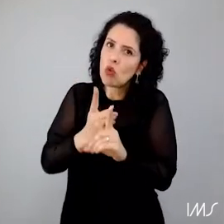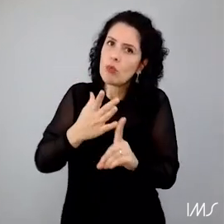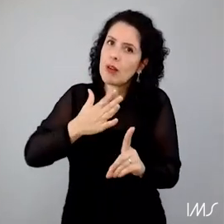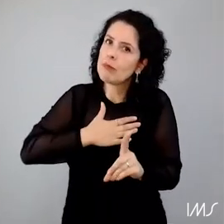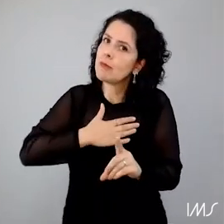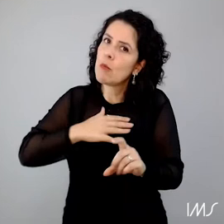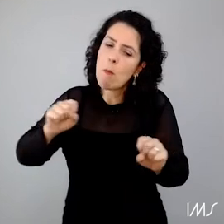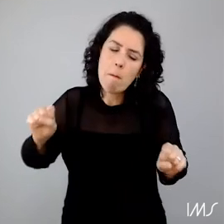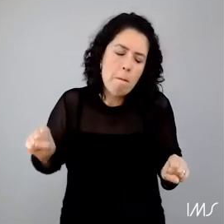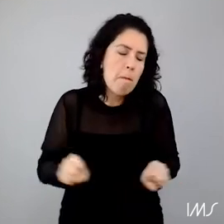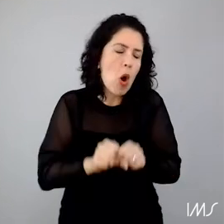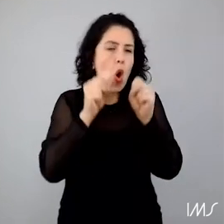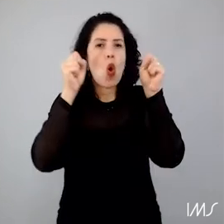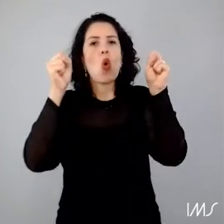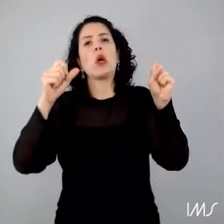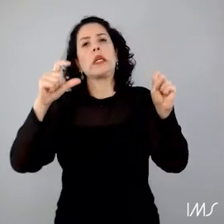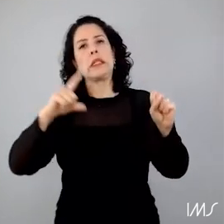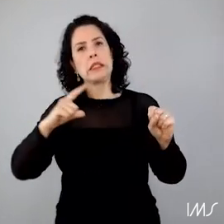inteiro. Curiosamente,